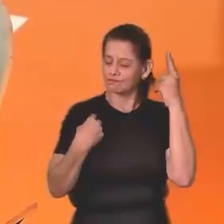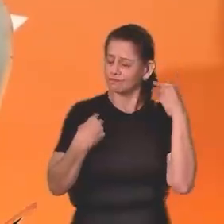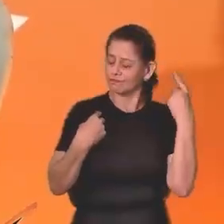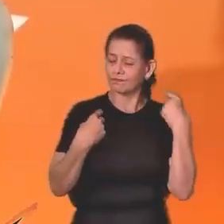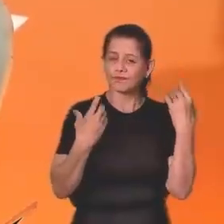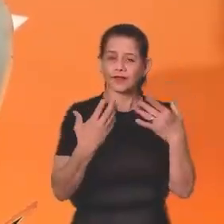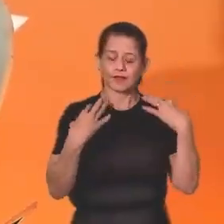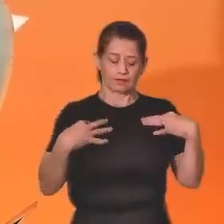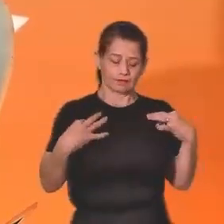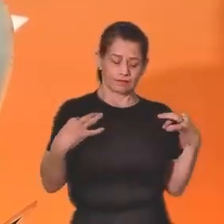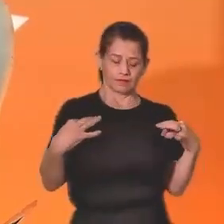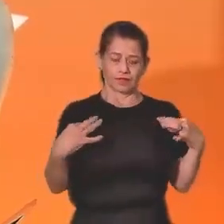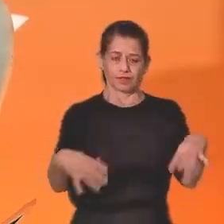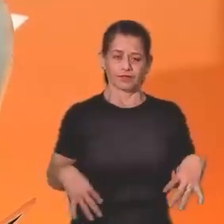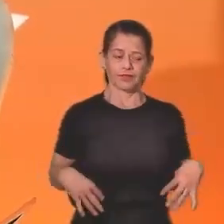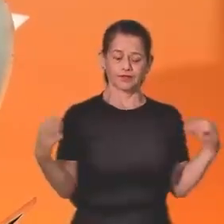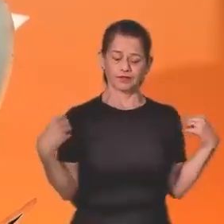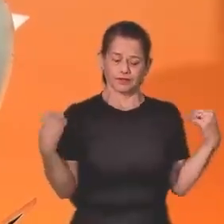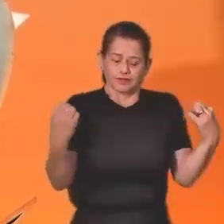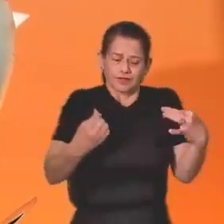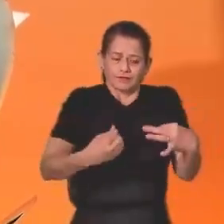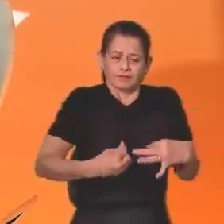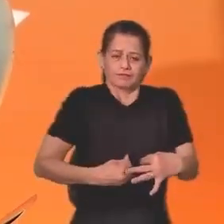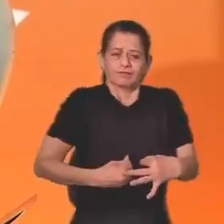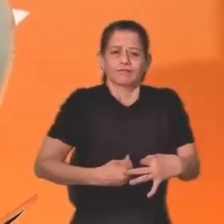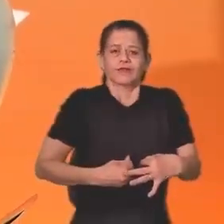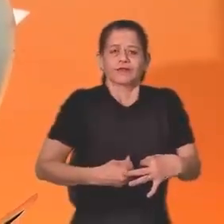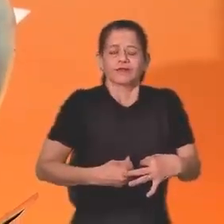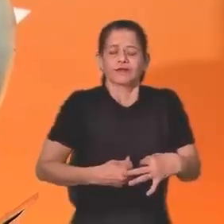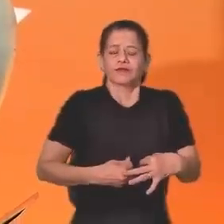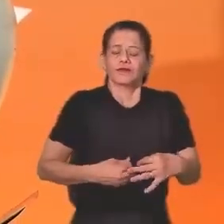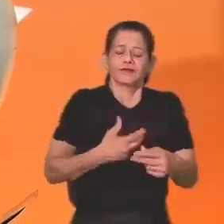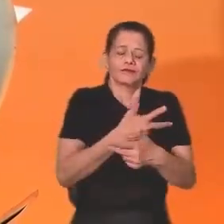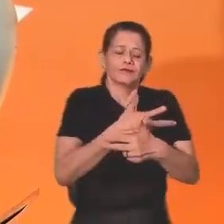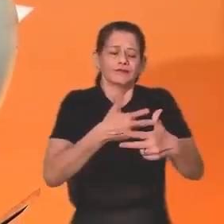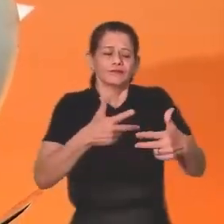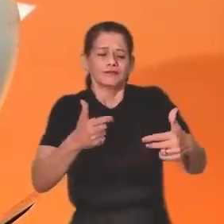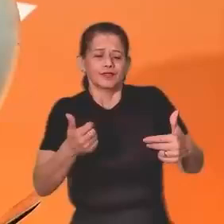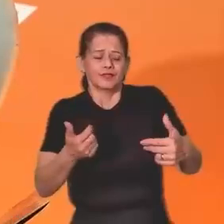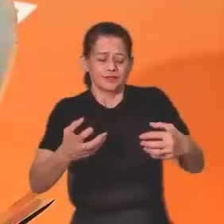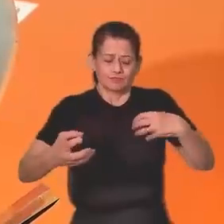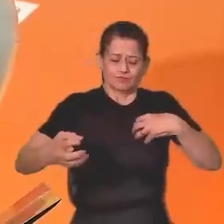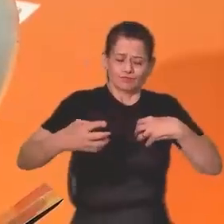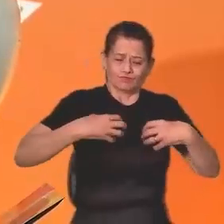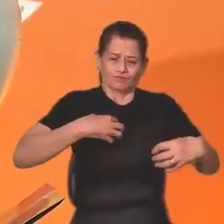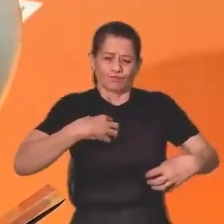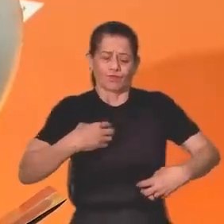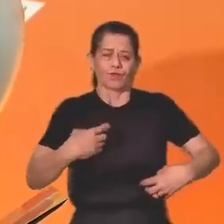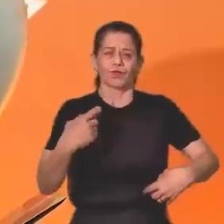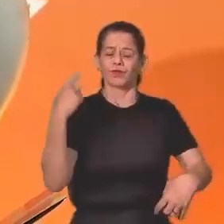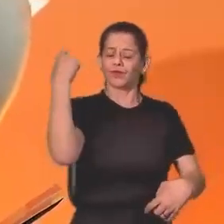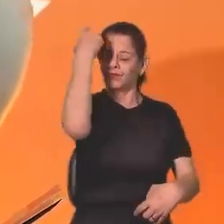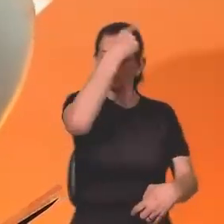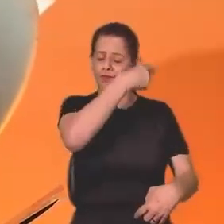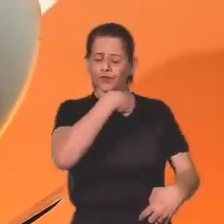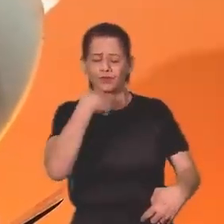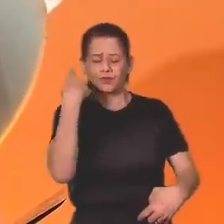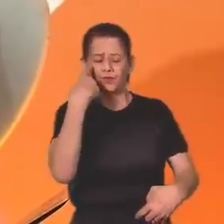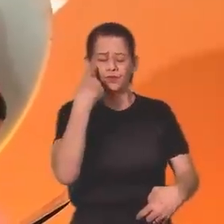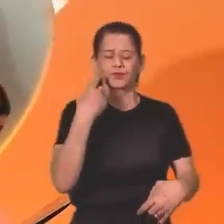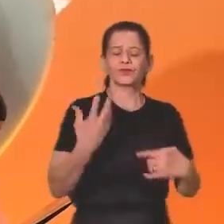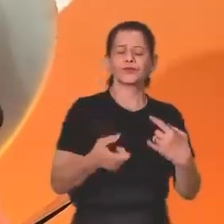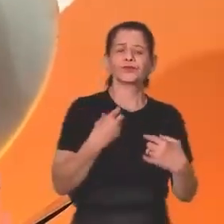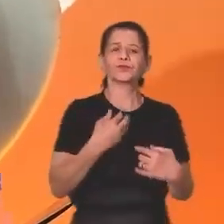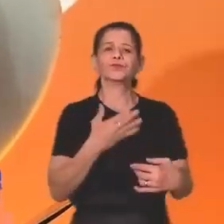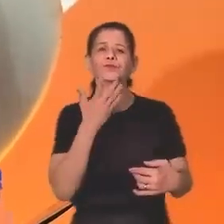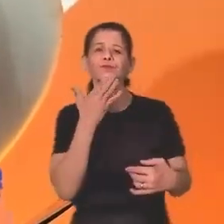Eu estou vestindo uma jaquetinha com vários rostos de pessoas negras de vários tons, com